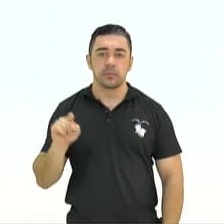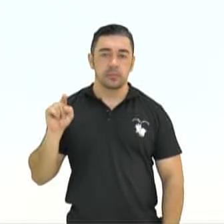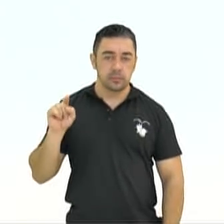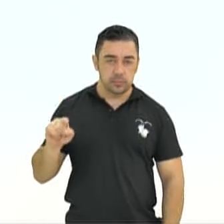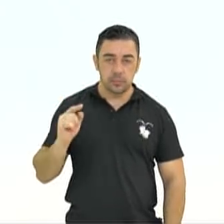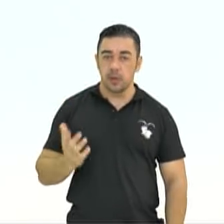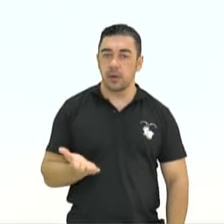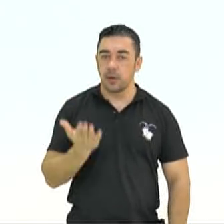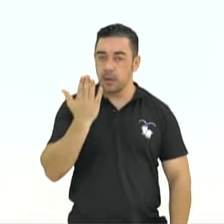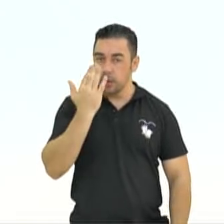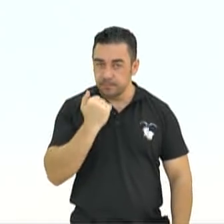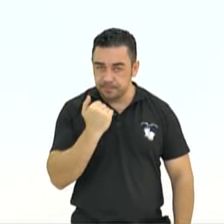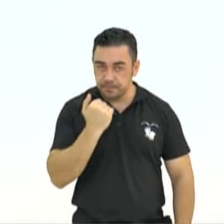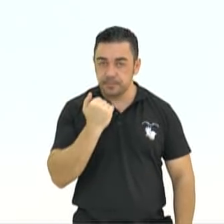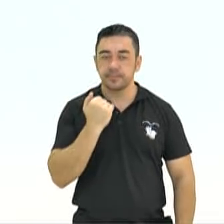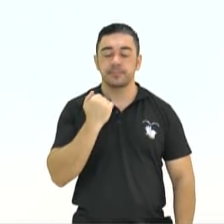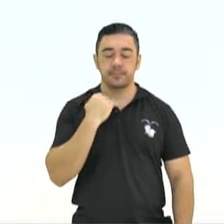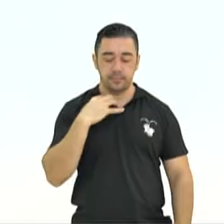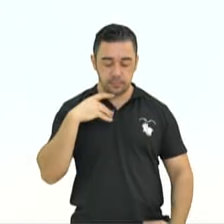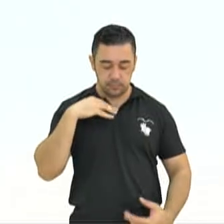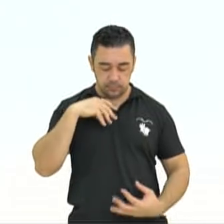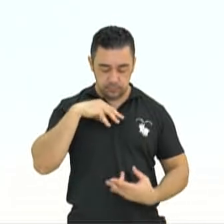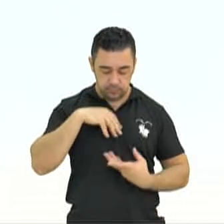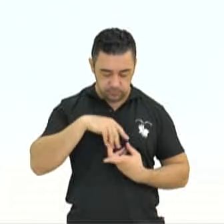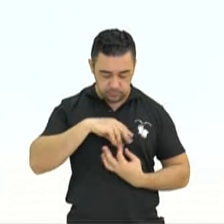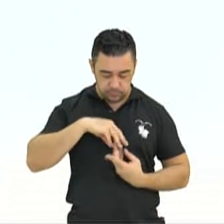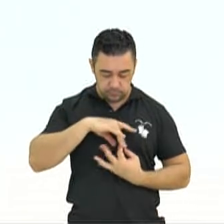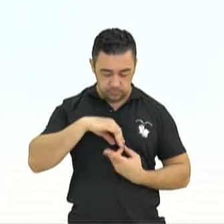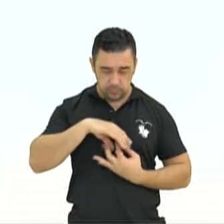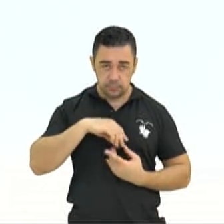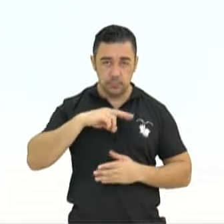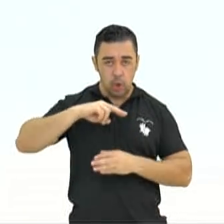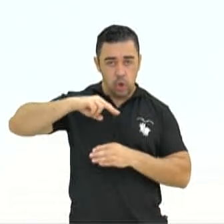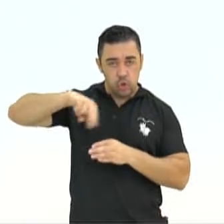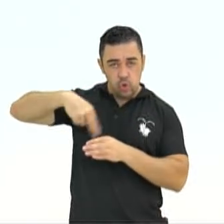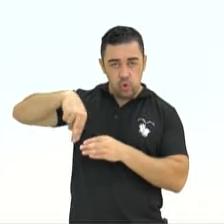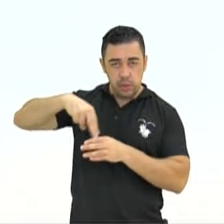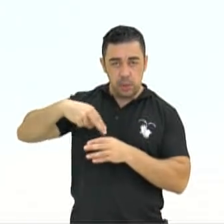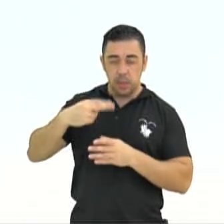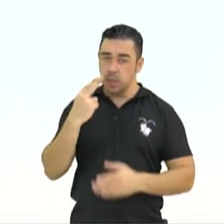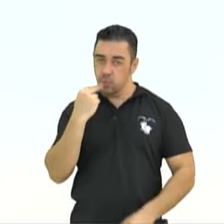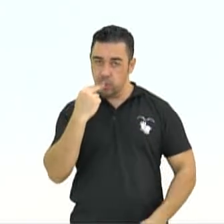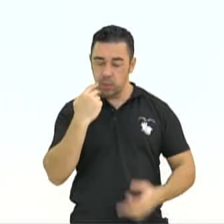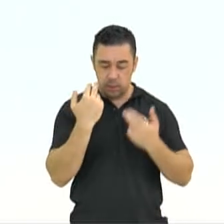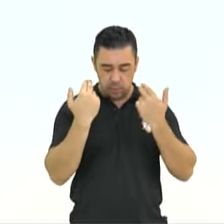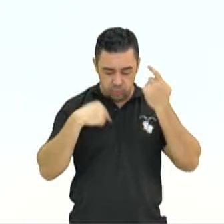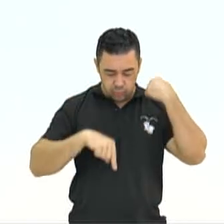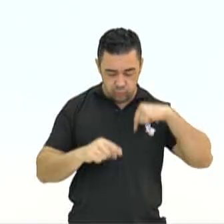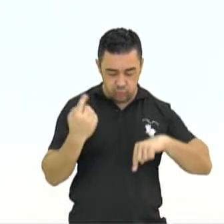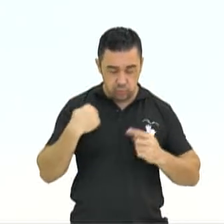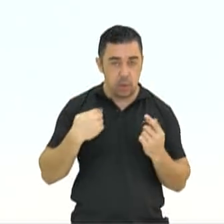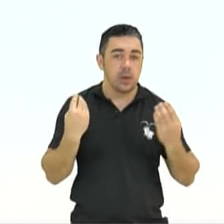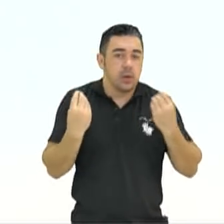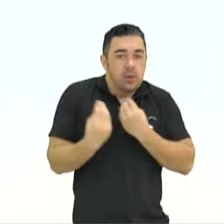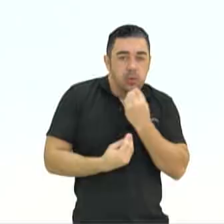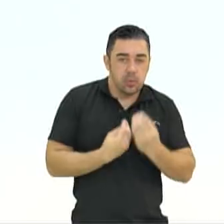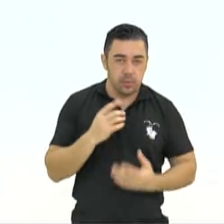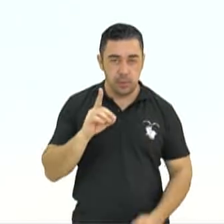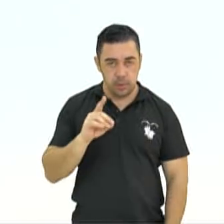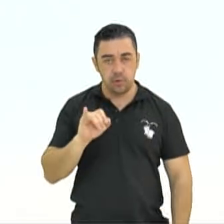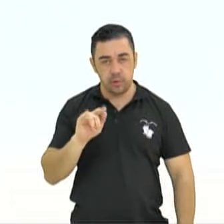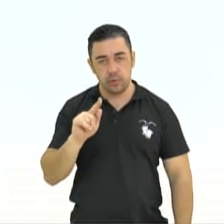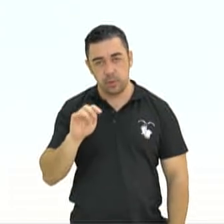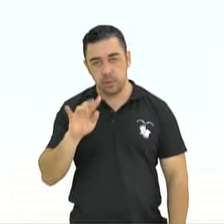se alimenta e ele vai retirar desse alimento a energia que ele precisa para manter o seu corpo vivo, né? Então, isso ele faz através do processo de